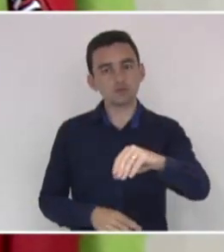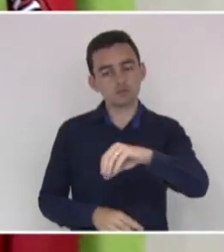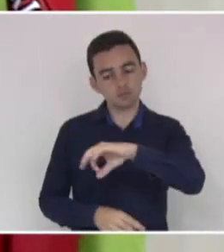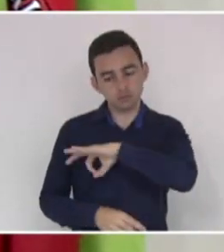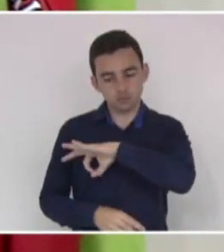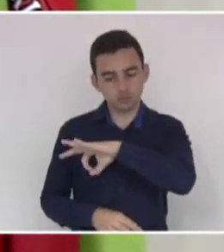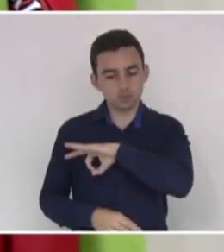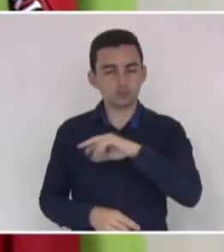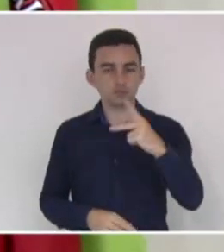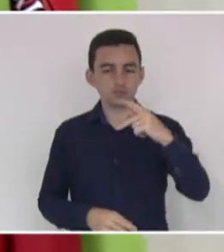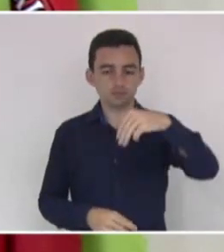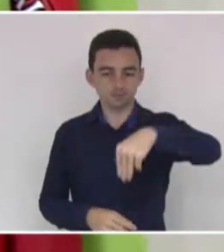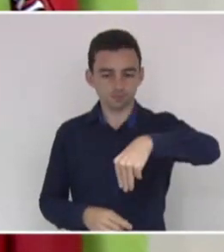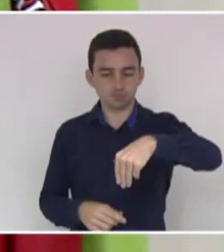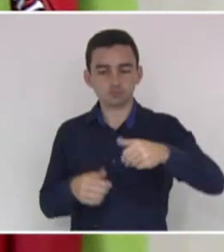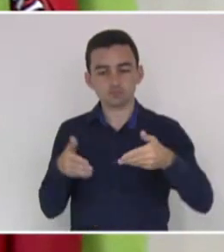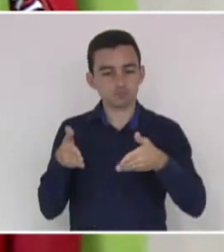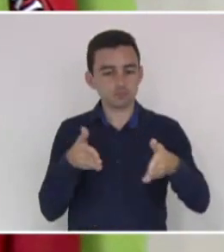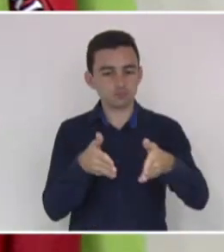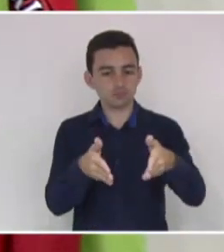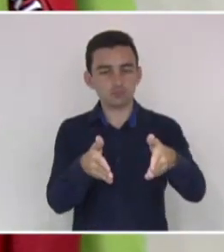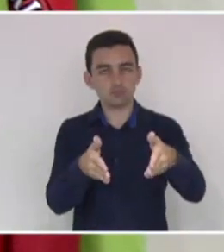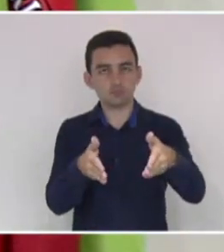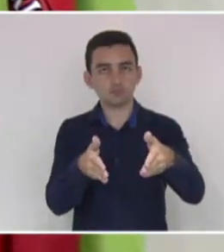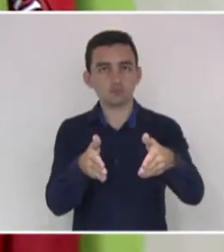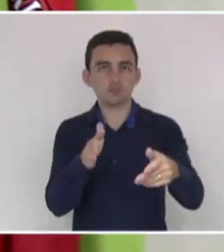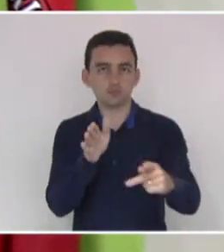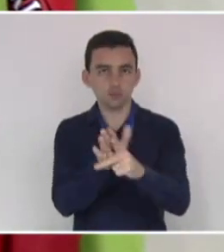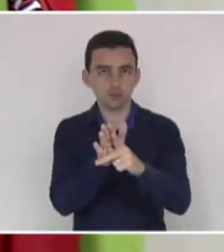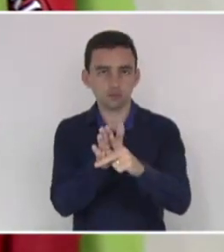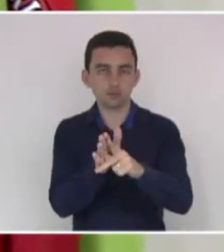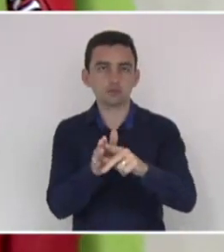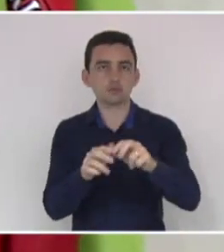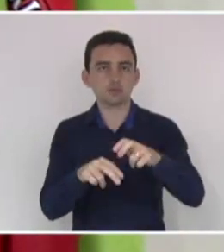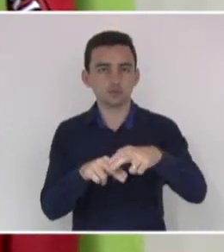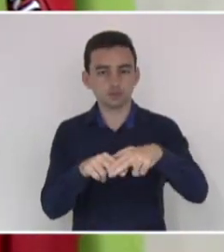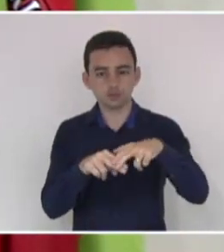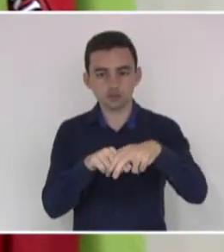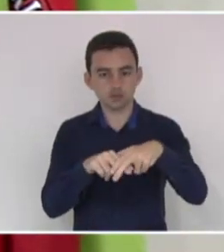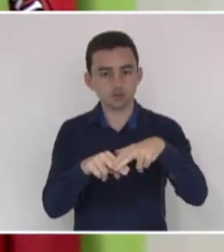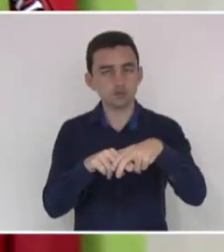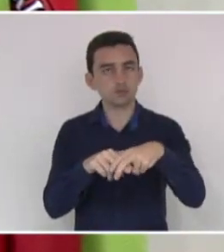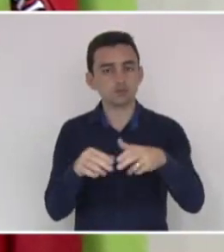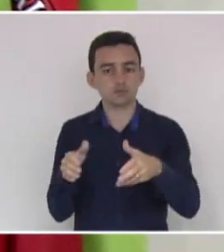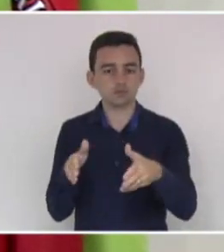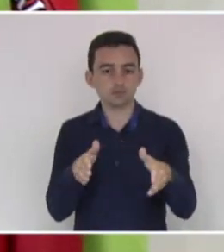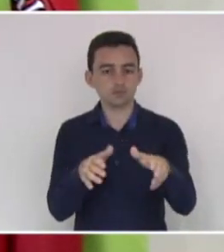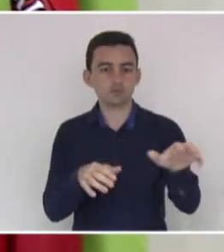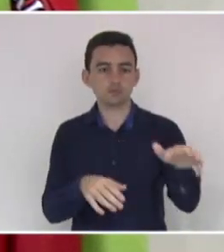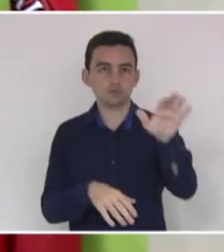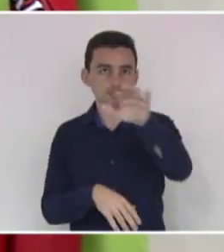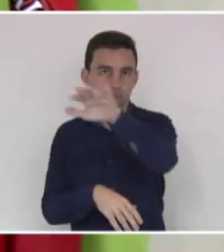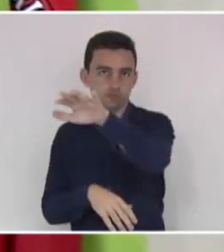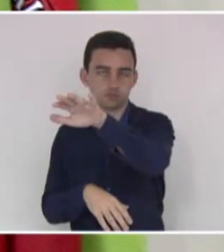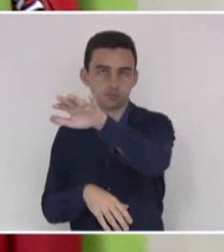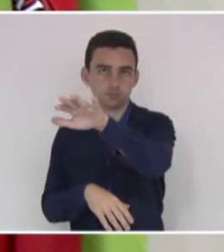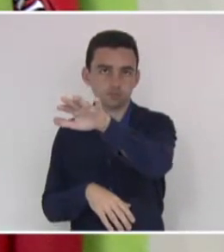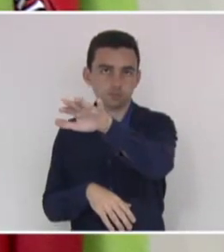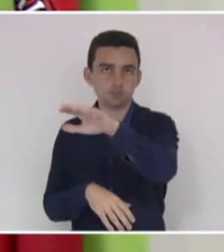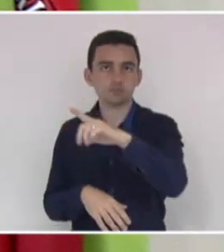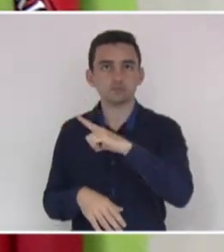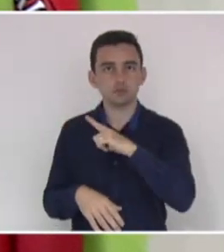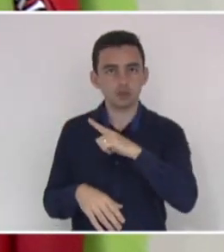Rio Tijucas, para aumentar o efetivo no Vale do Rio Tijucas, que possui o município de